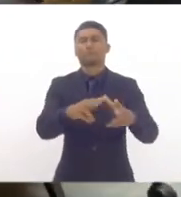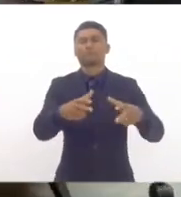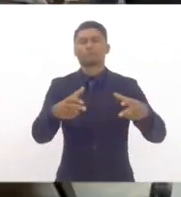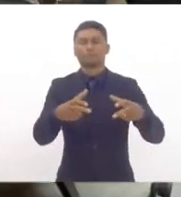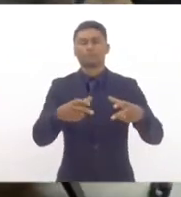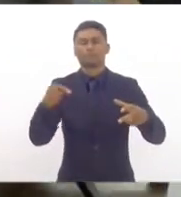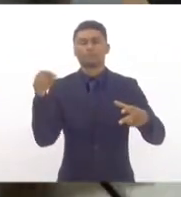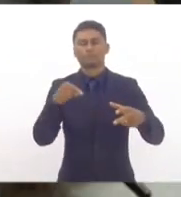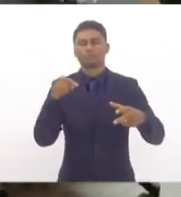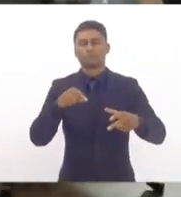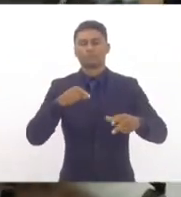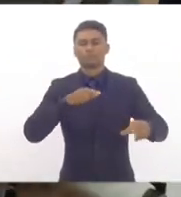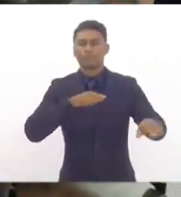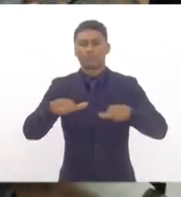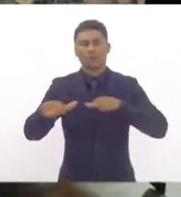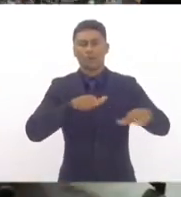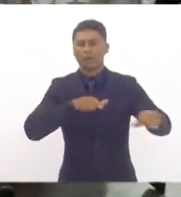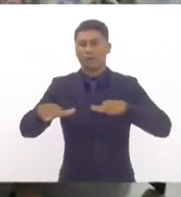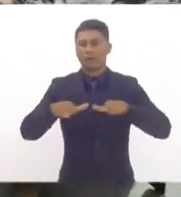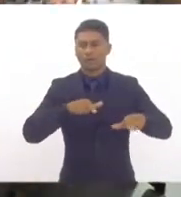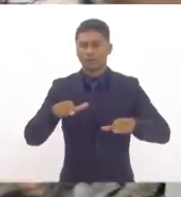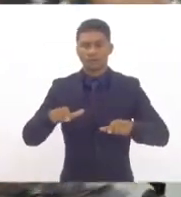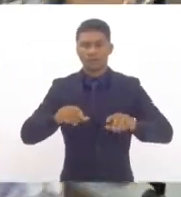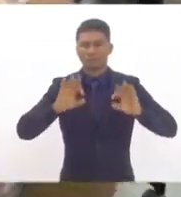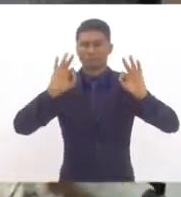eficiente trabalho.